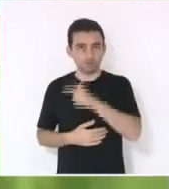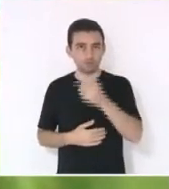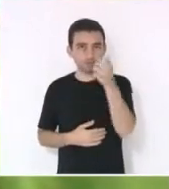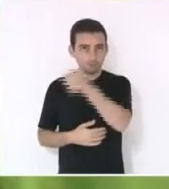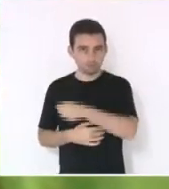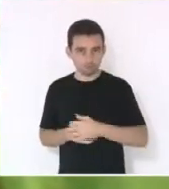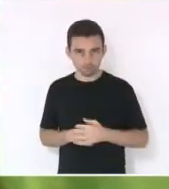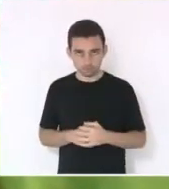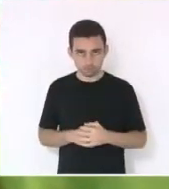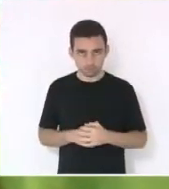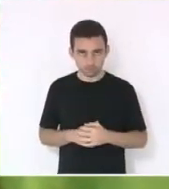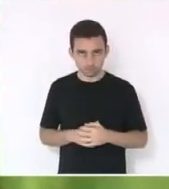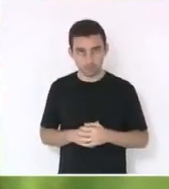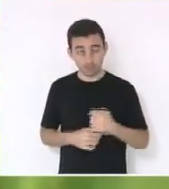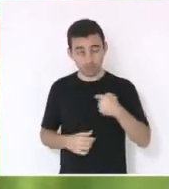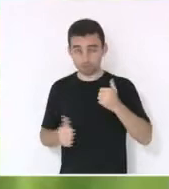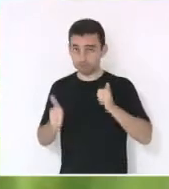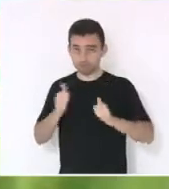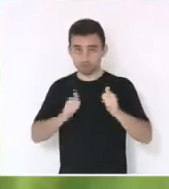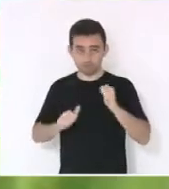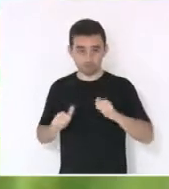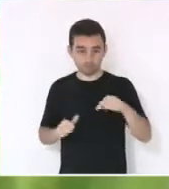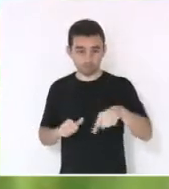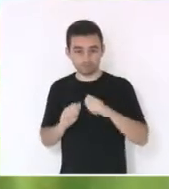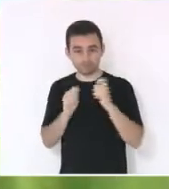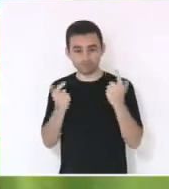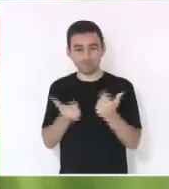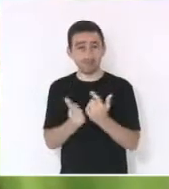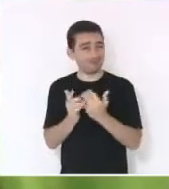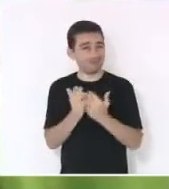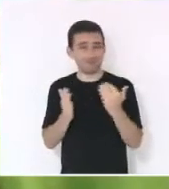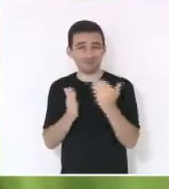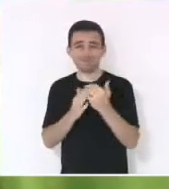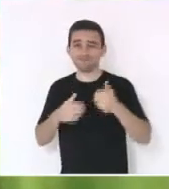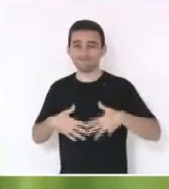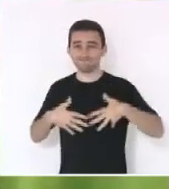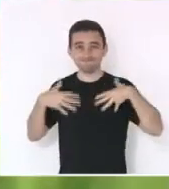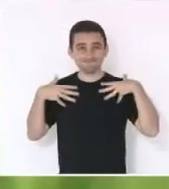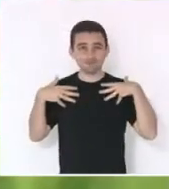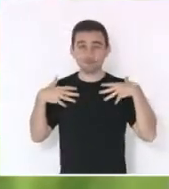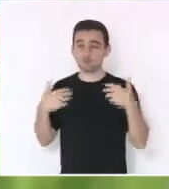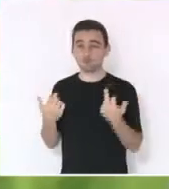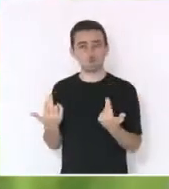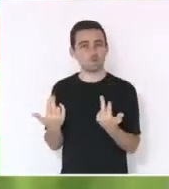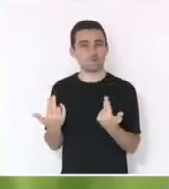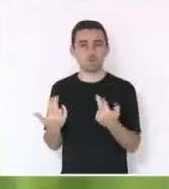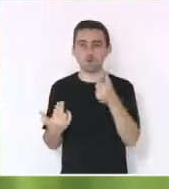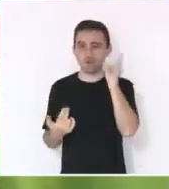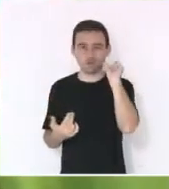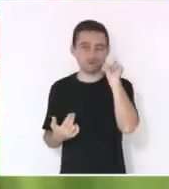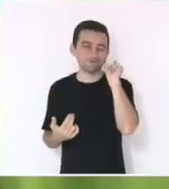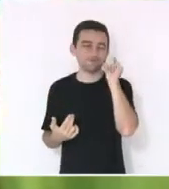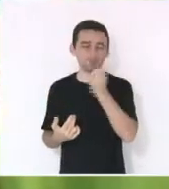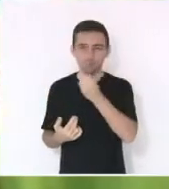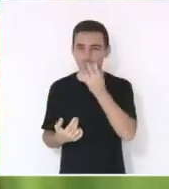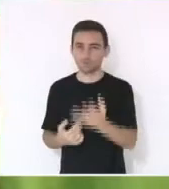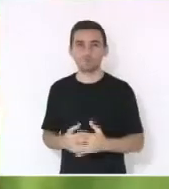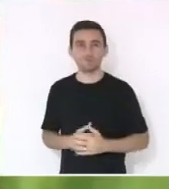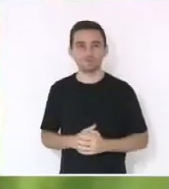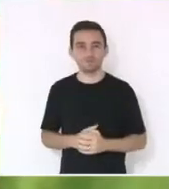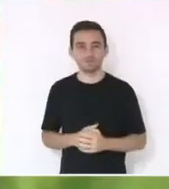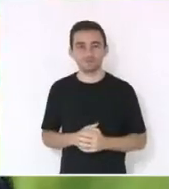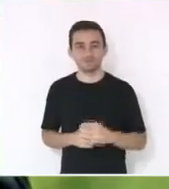Espero que nesta casa aconteçam mais sessões solenes como a de ontem. Como nós falamos e